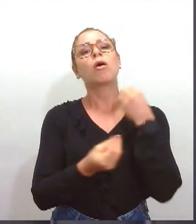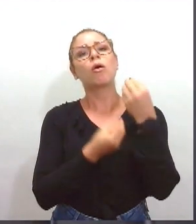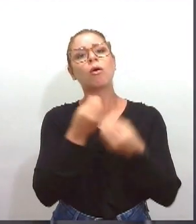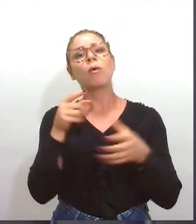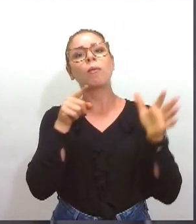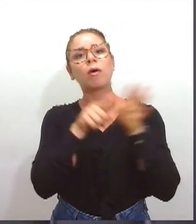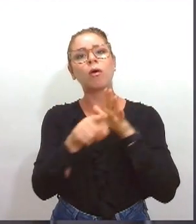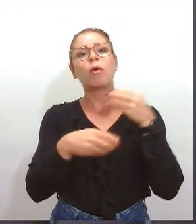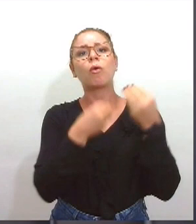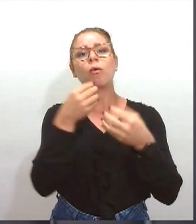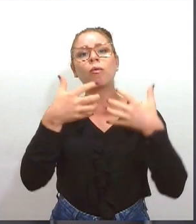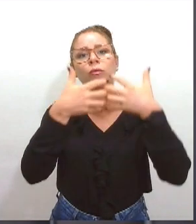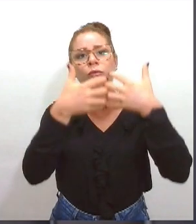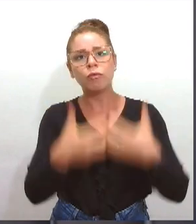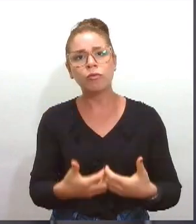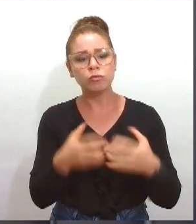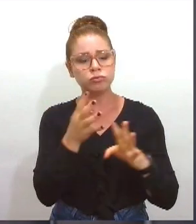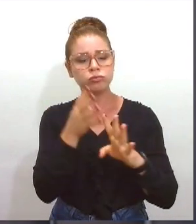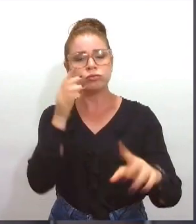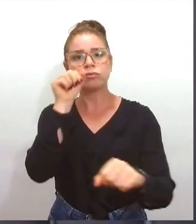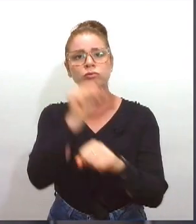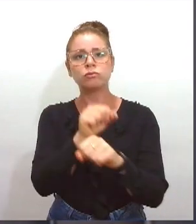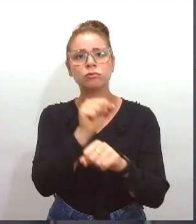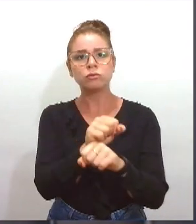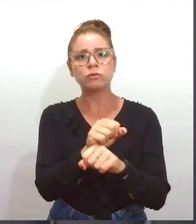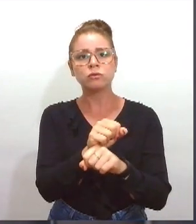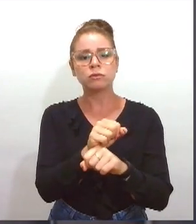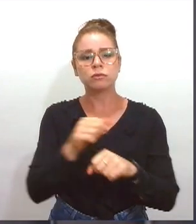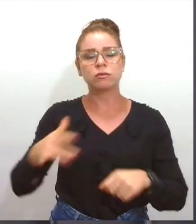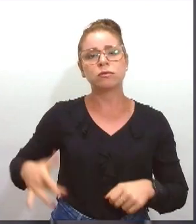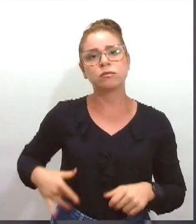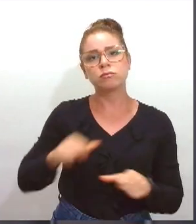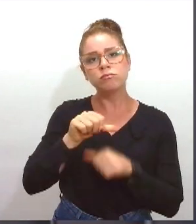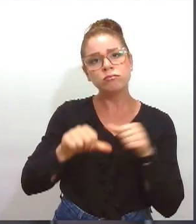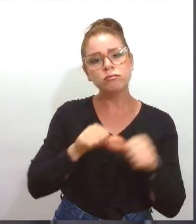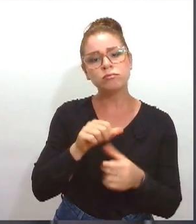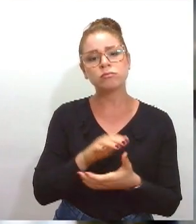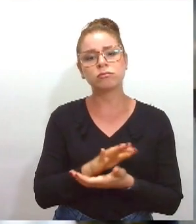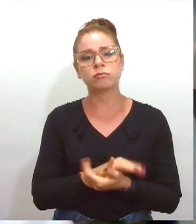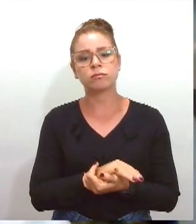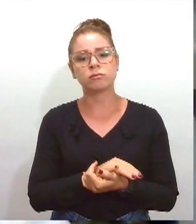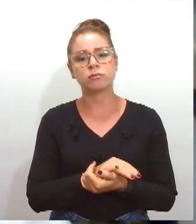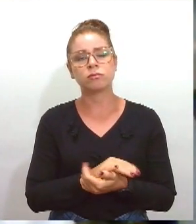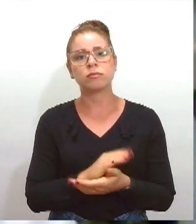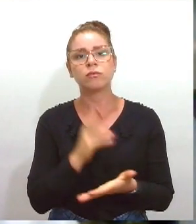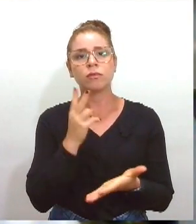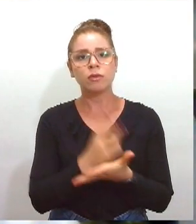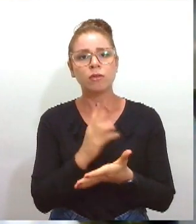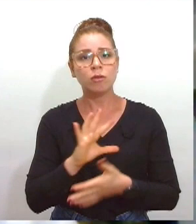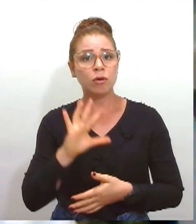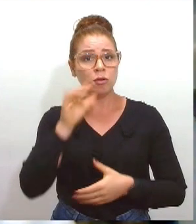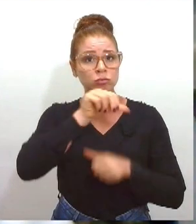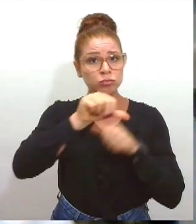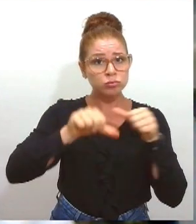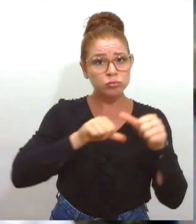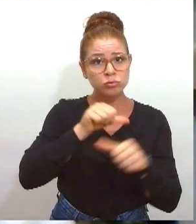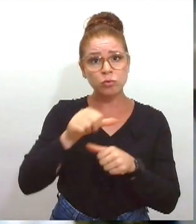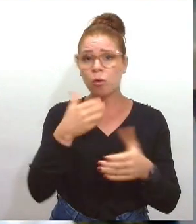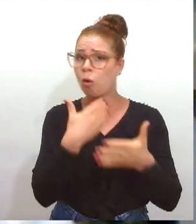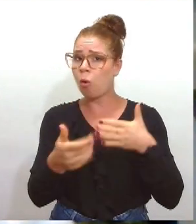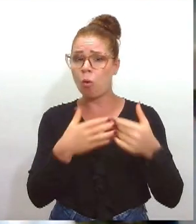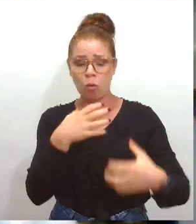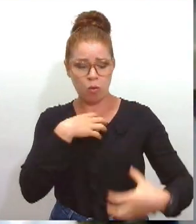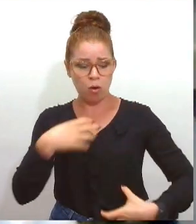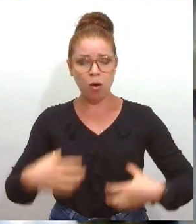espera para transplante de rins? Bom, todo transplante de órgão, o paciente é inscrito na sua